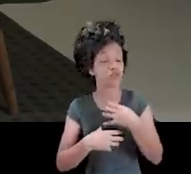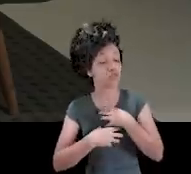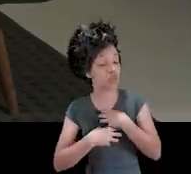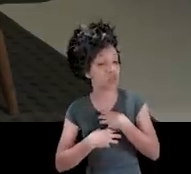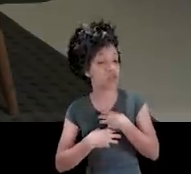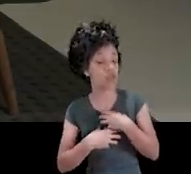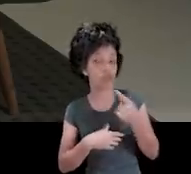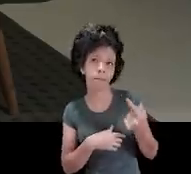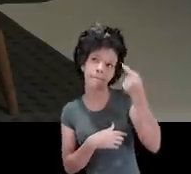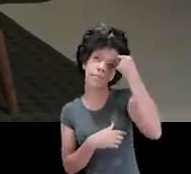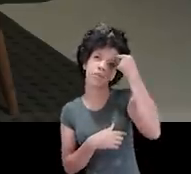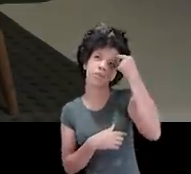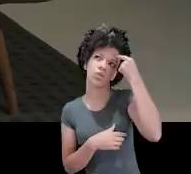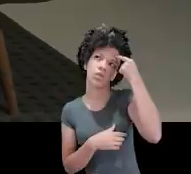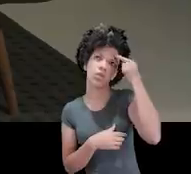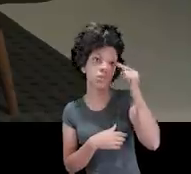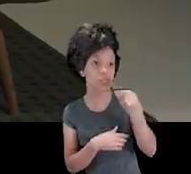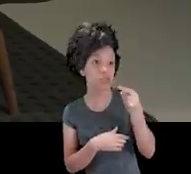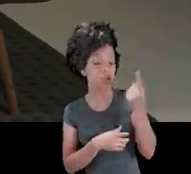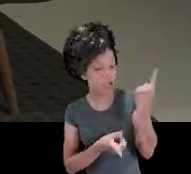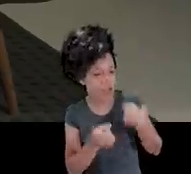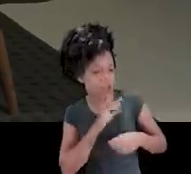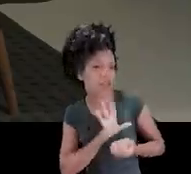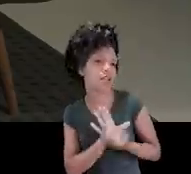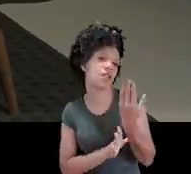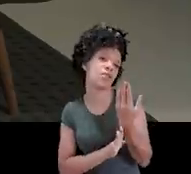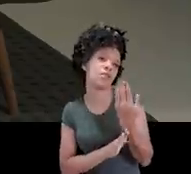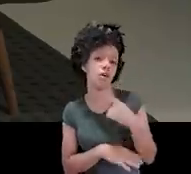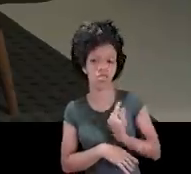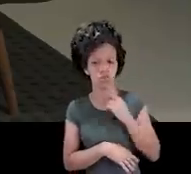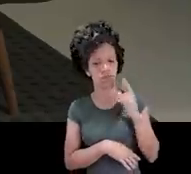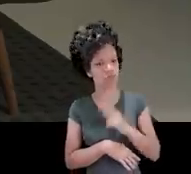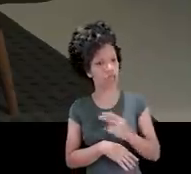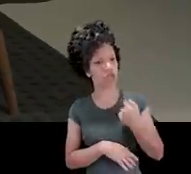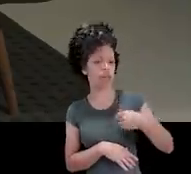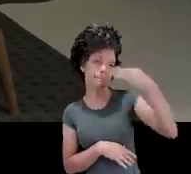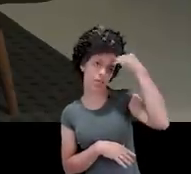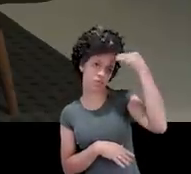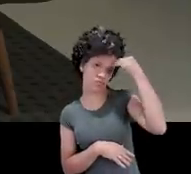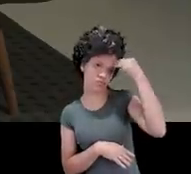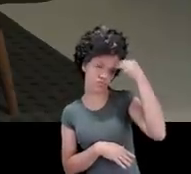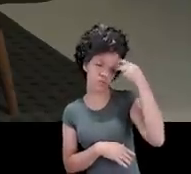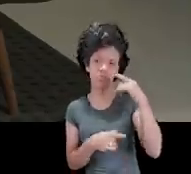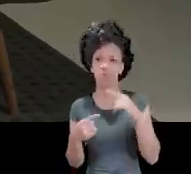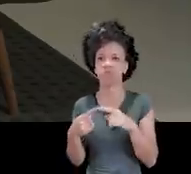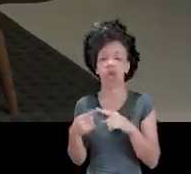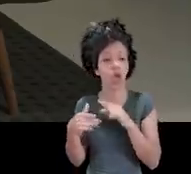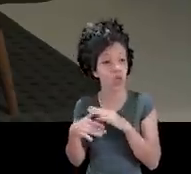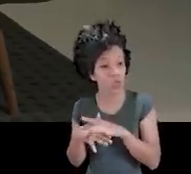maneira, plasmou isso e isso se materializa. Nós somos resultado da nossa mente. Seja com